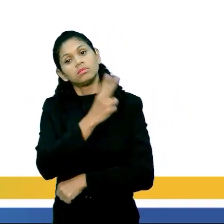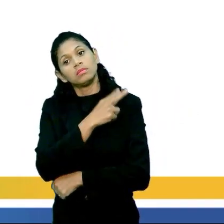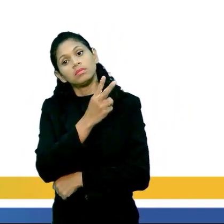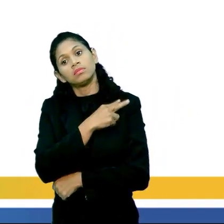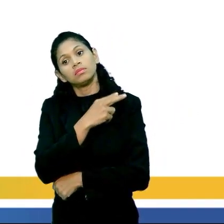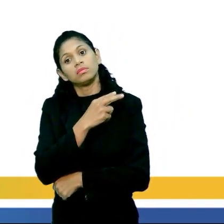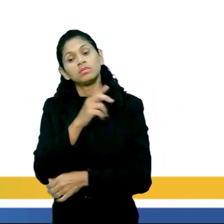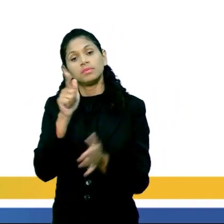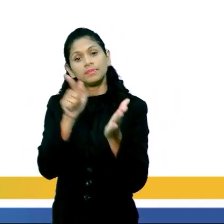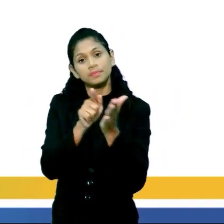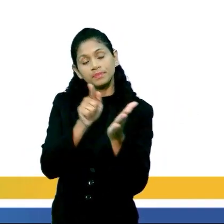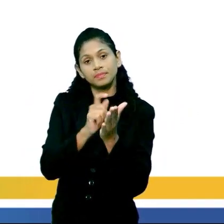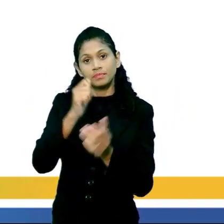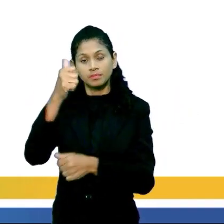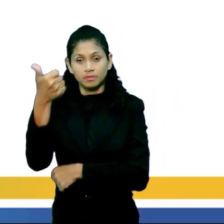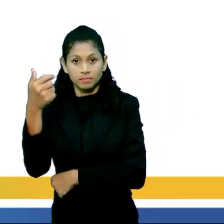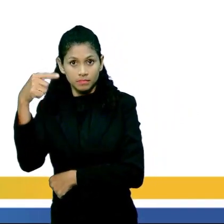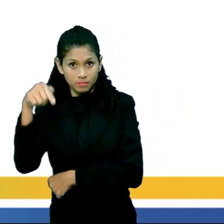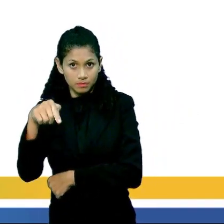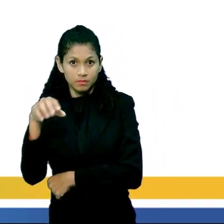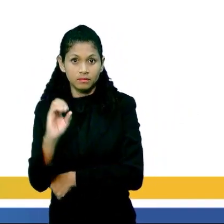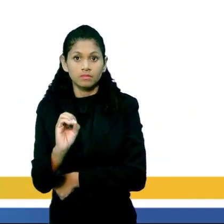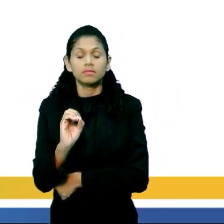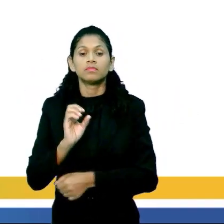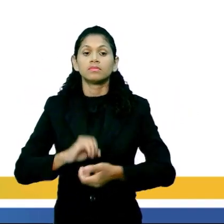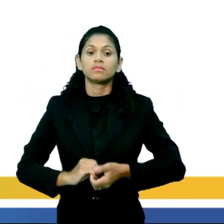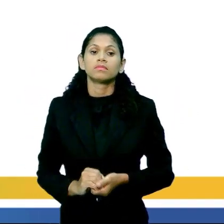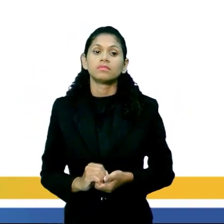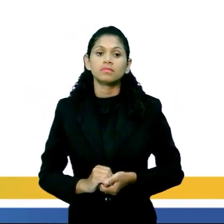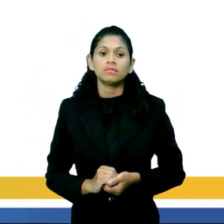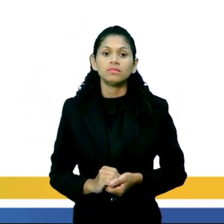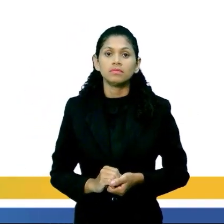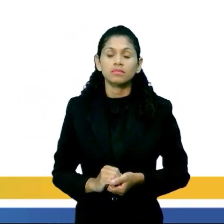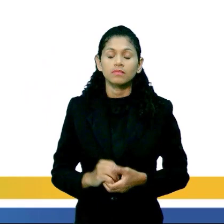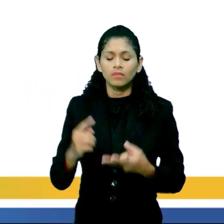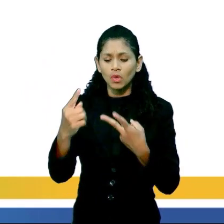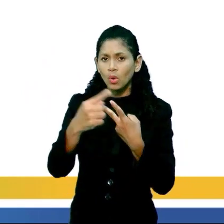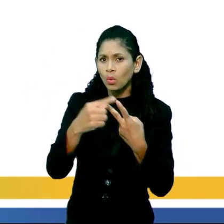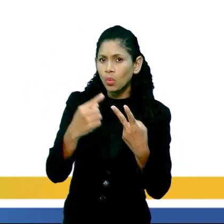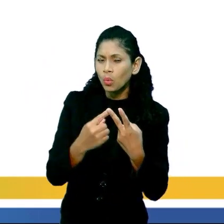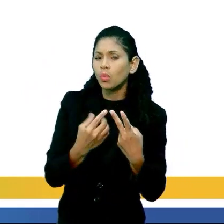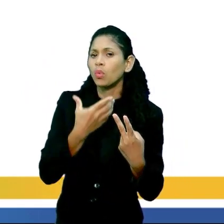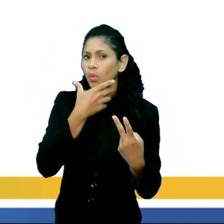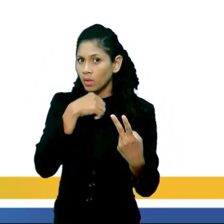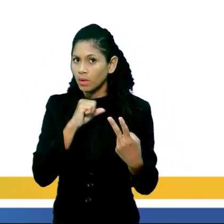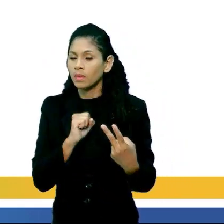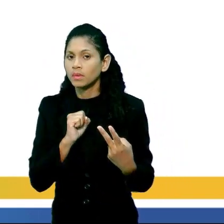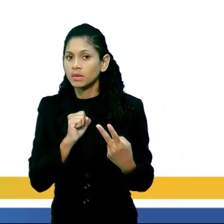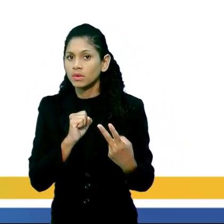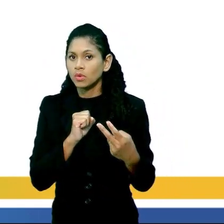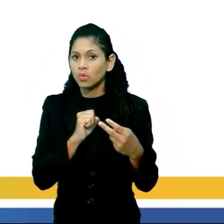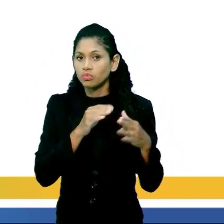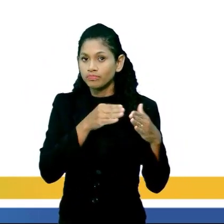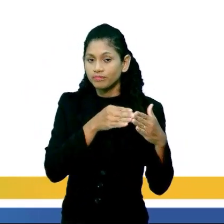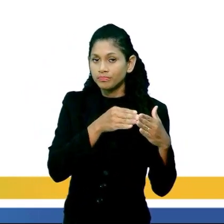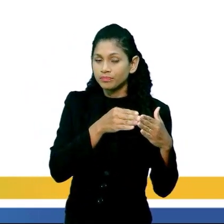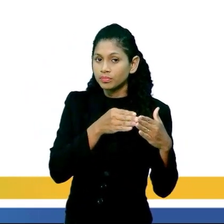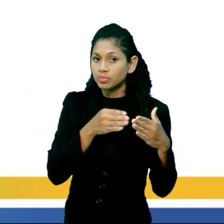Resolva Enem na página 170. Dois atletas partem de um